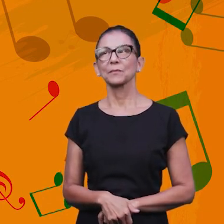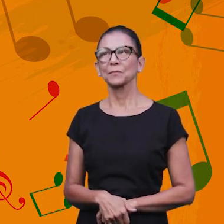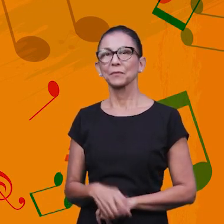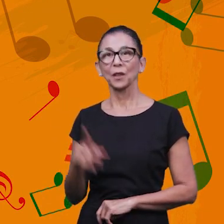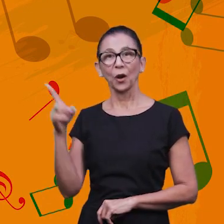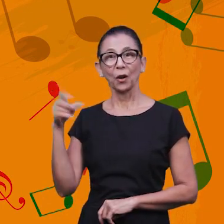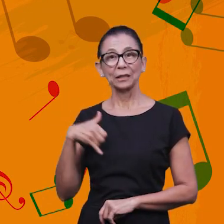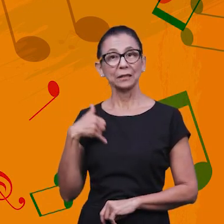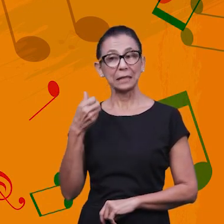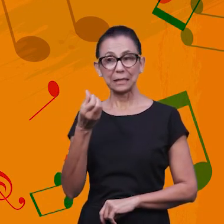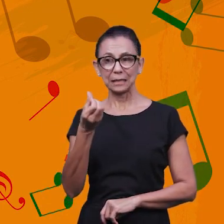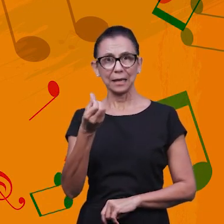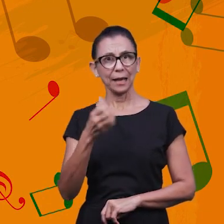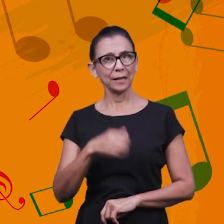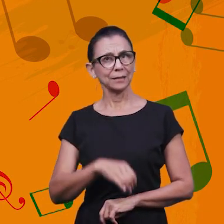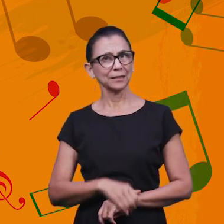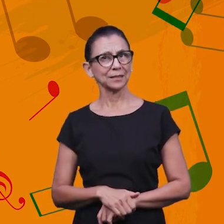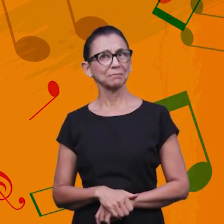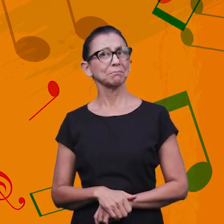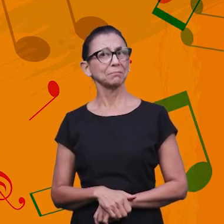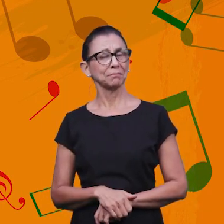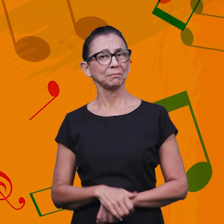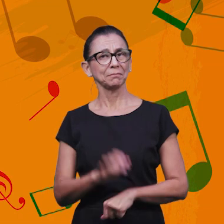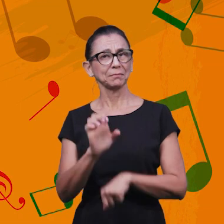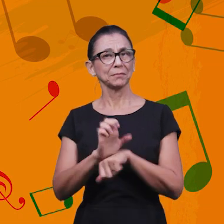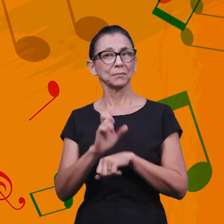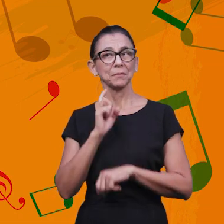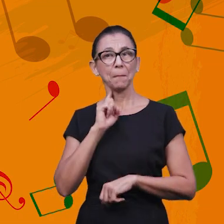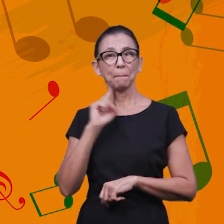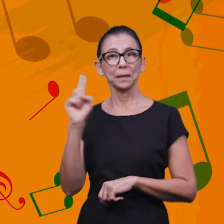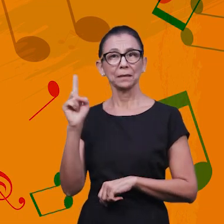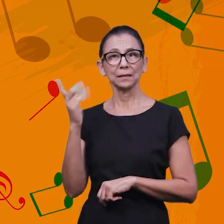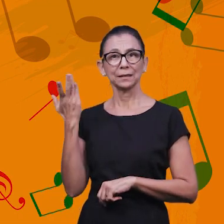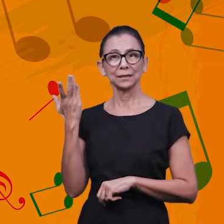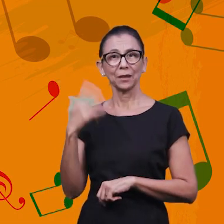Elisa tem 6 anos, de Juatuba, Minas Gerais.